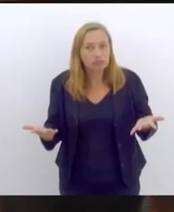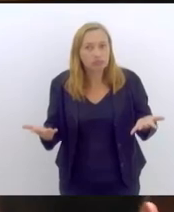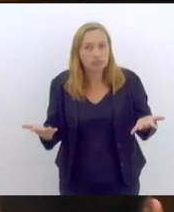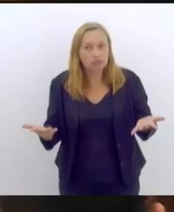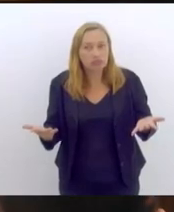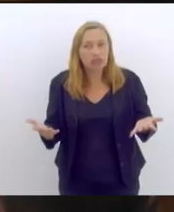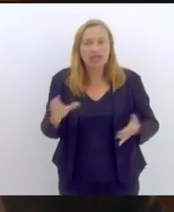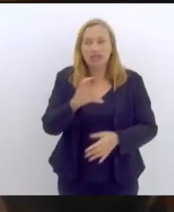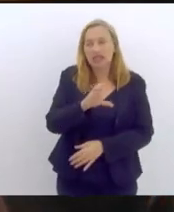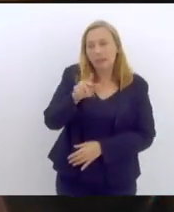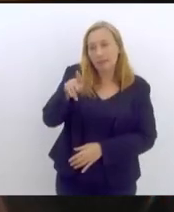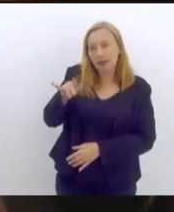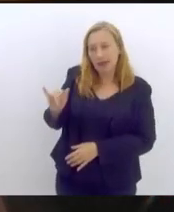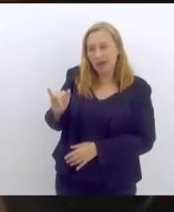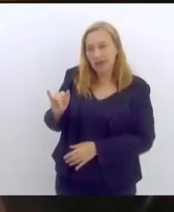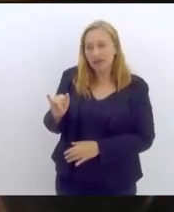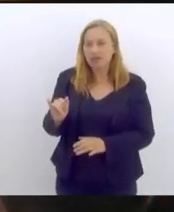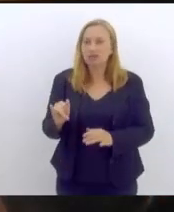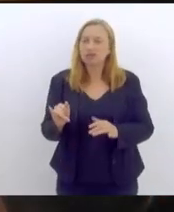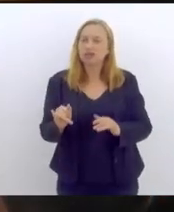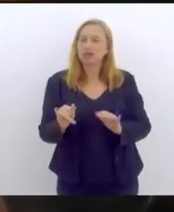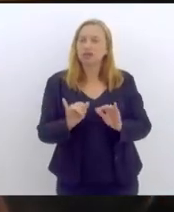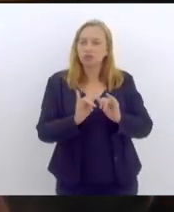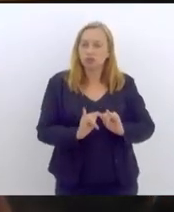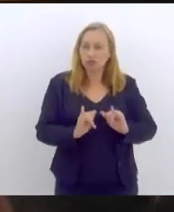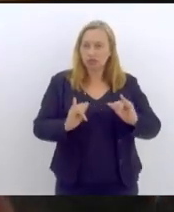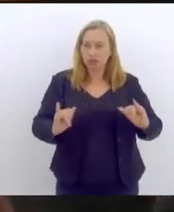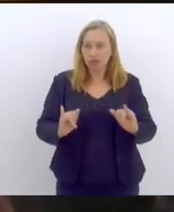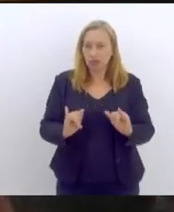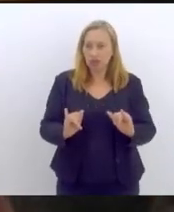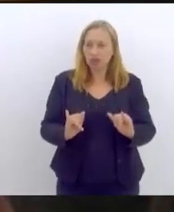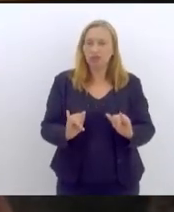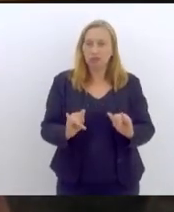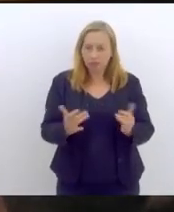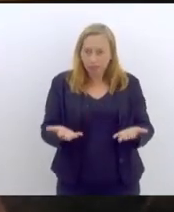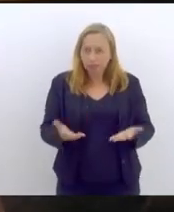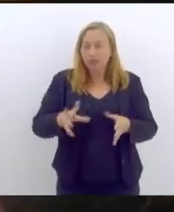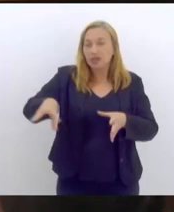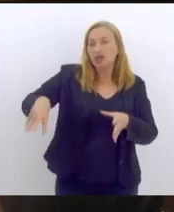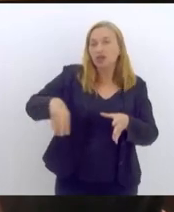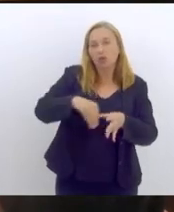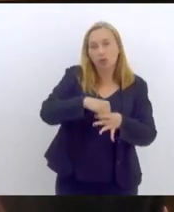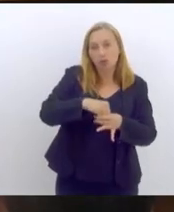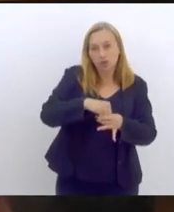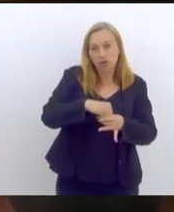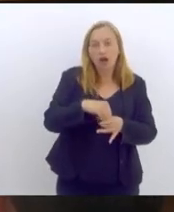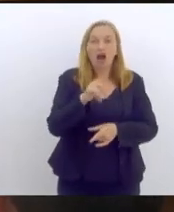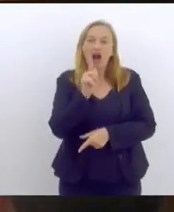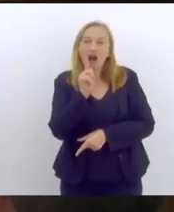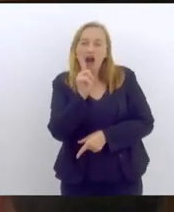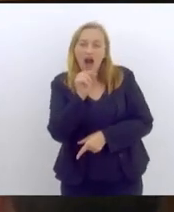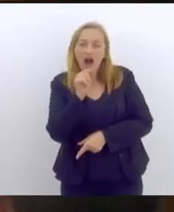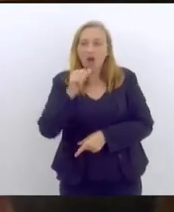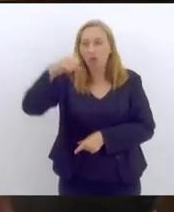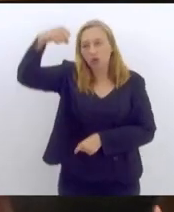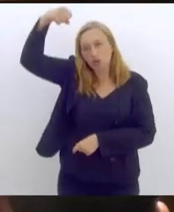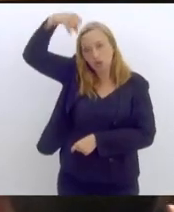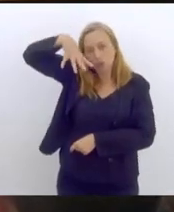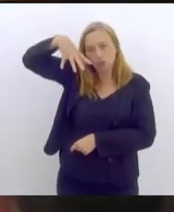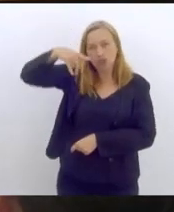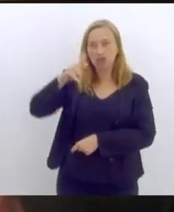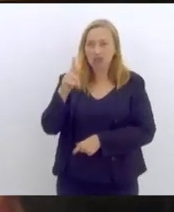essa CPI que está sendo protocolada dos serviços delegados, que inclui água, luz e